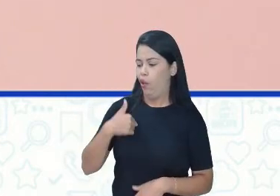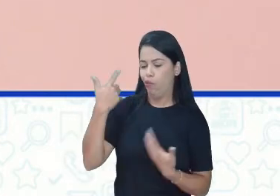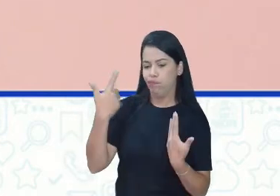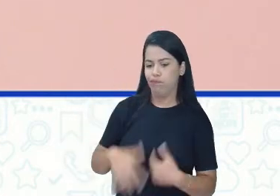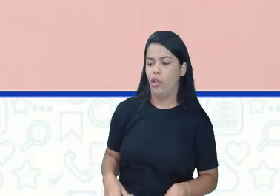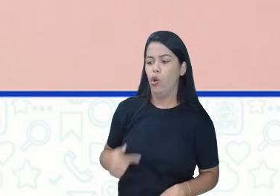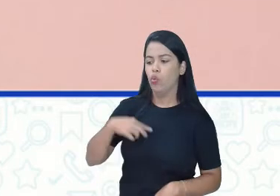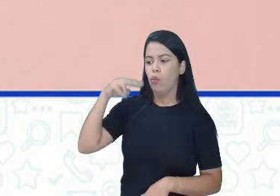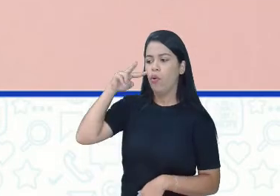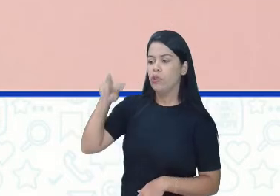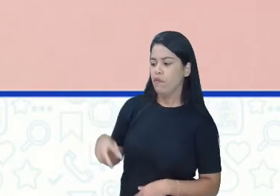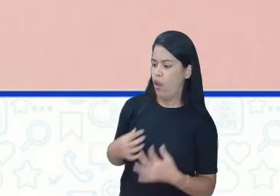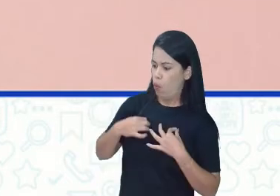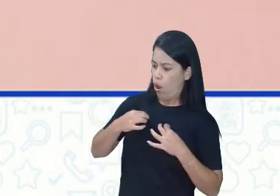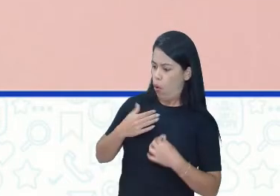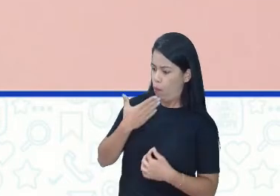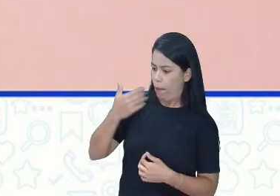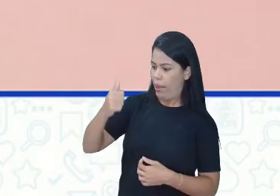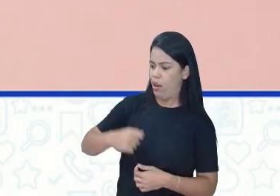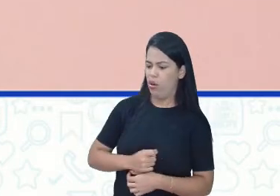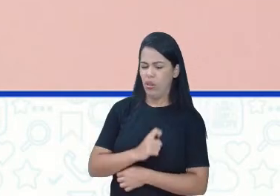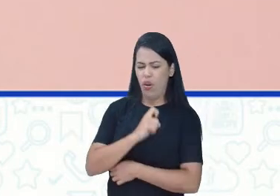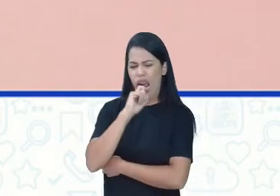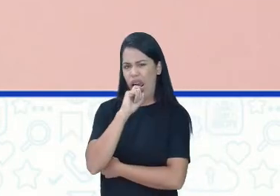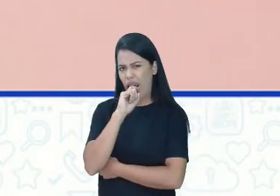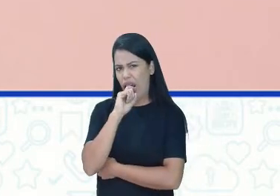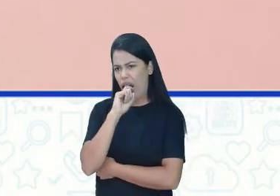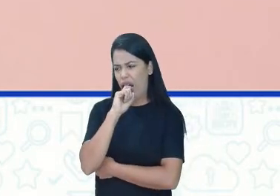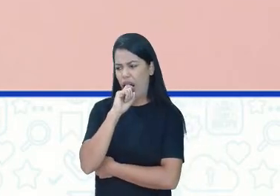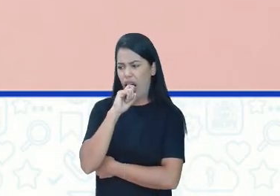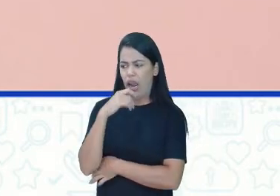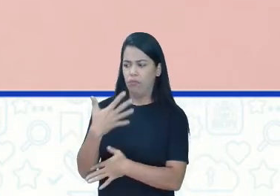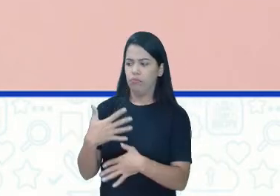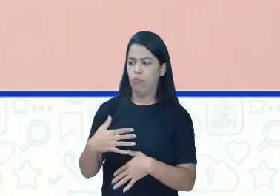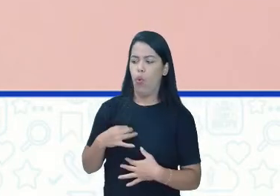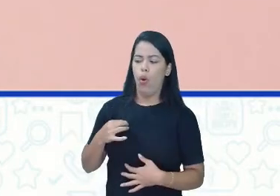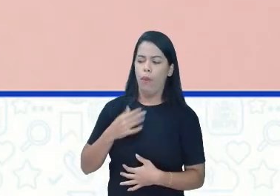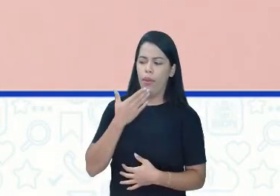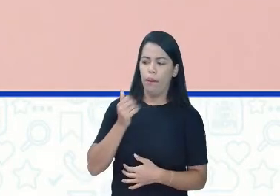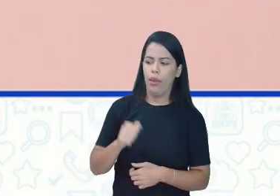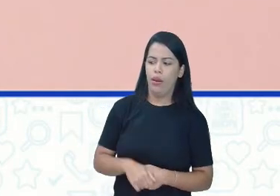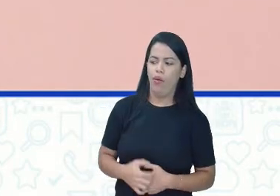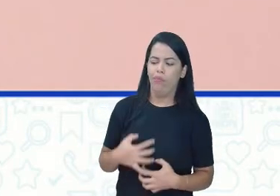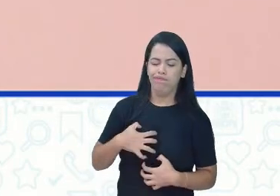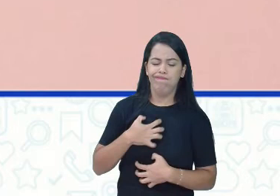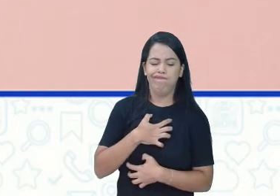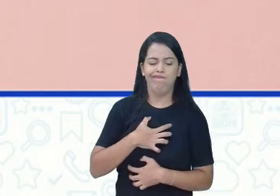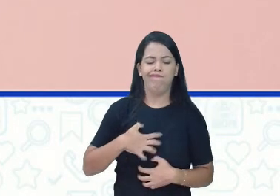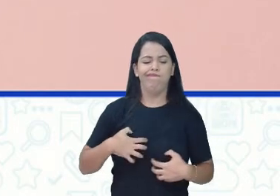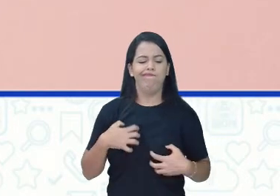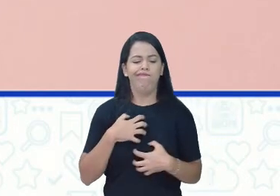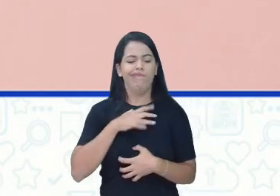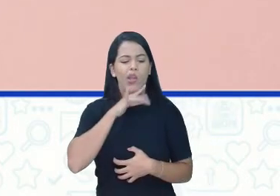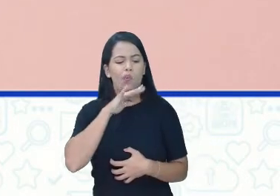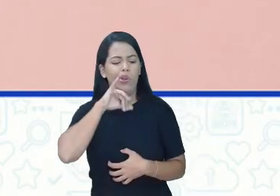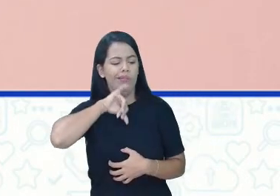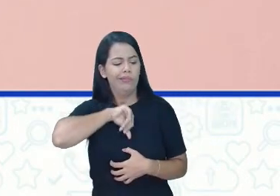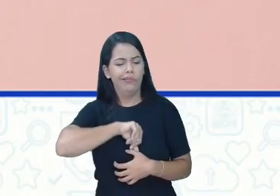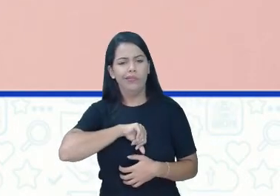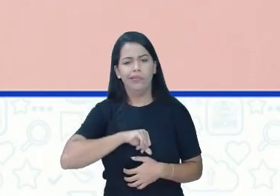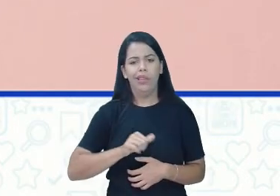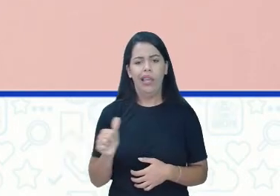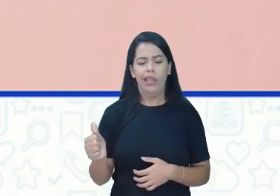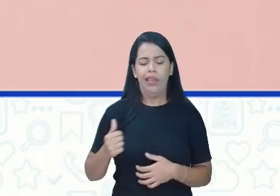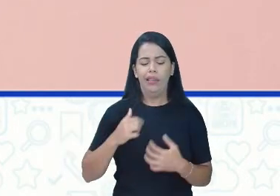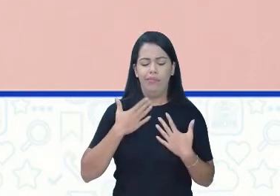pessoa que não sinta o dente da inveja morder minhas entranhas. É uma comoção tão ruim, tão triste, tão profunda que dá